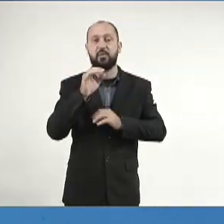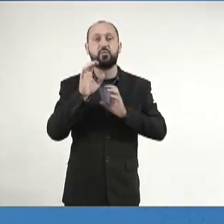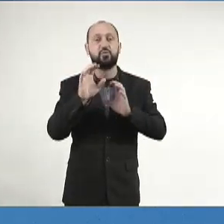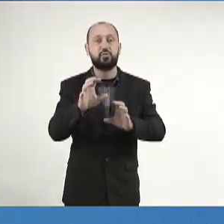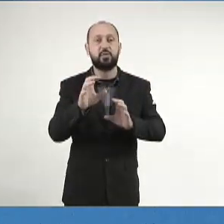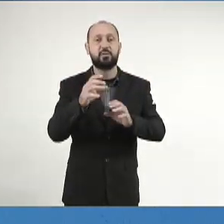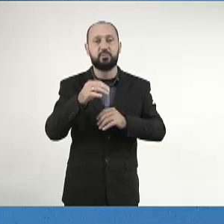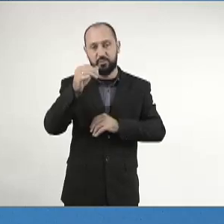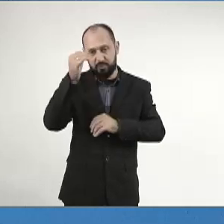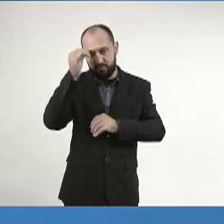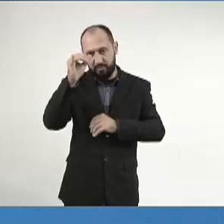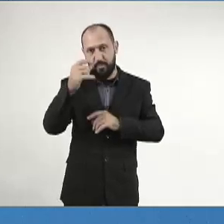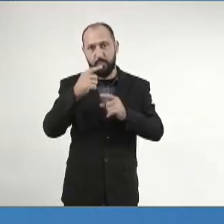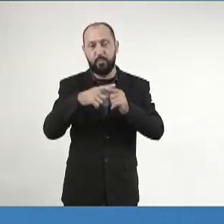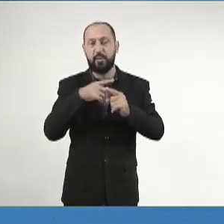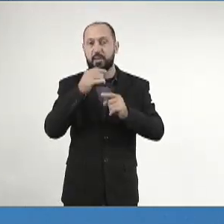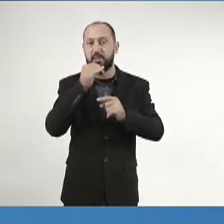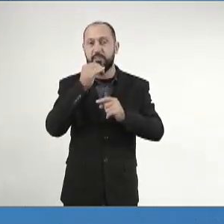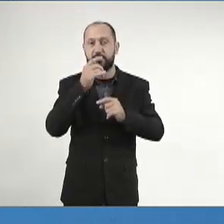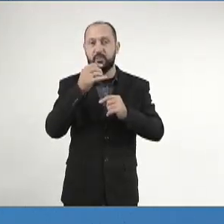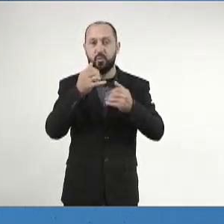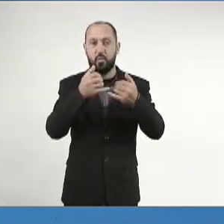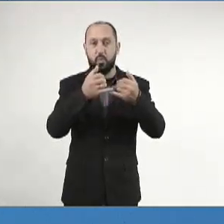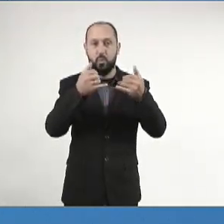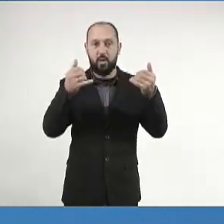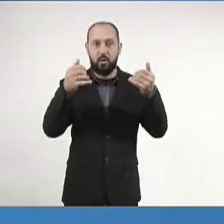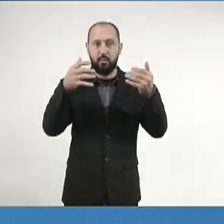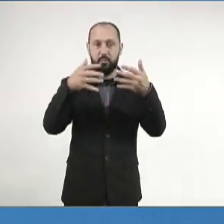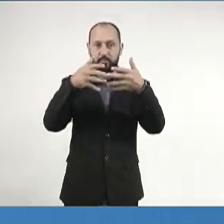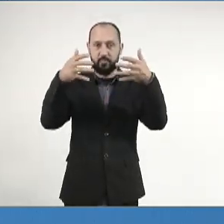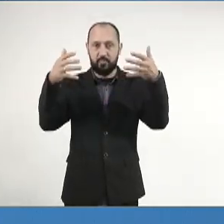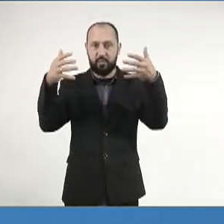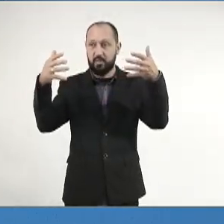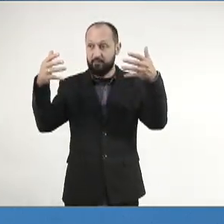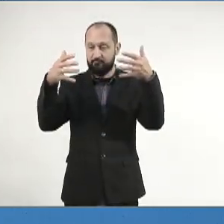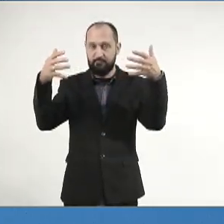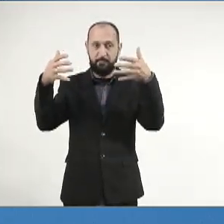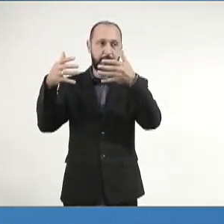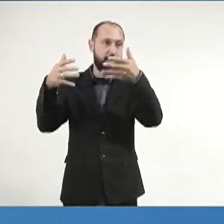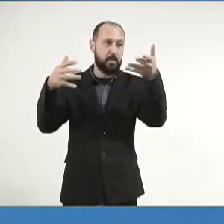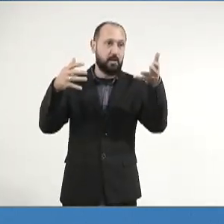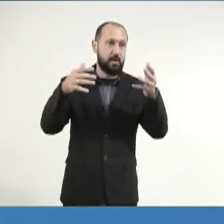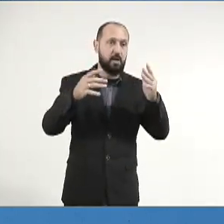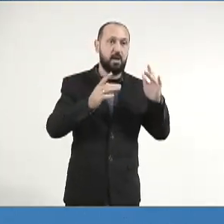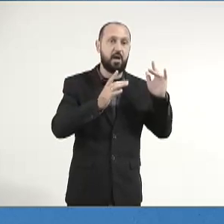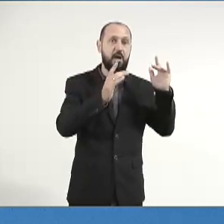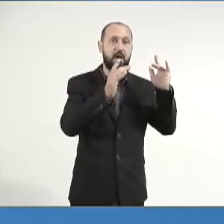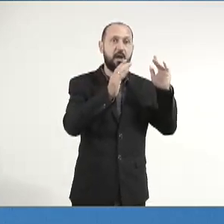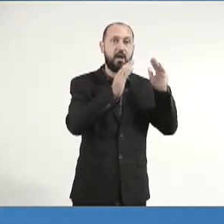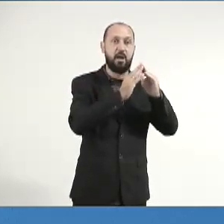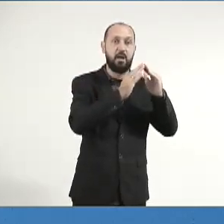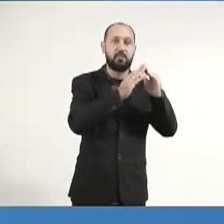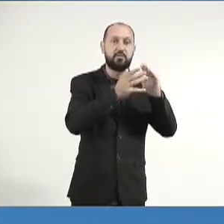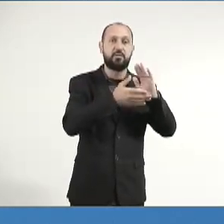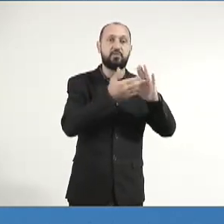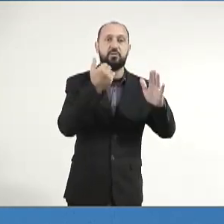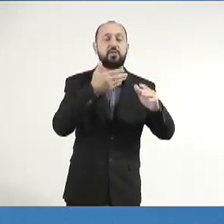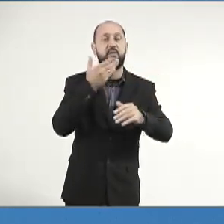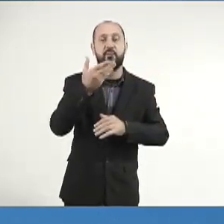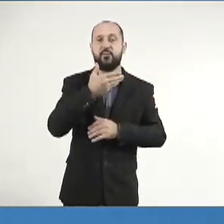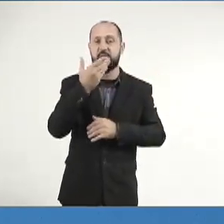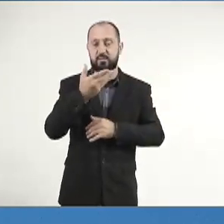inclusive, de evitar, porque o mesmo cabo que às vezes está no poste, ele está adentrando os prédios e as residências, então seria o caso da remoção que